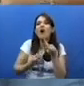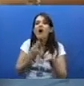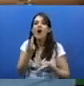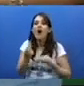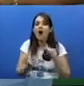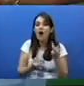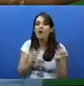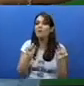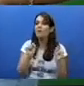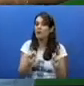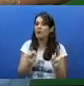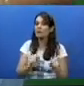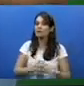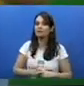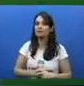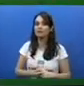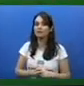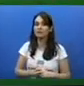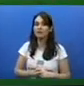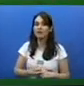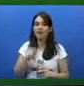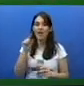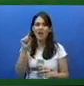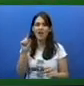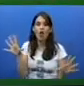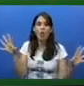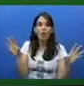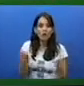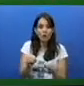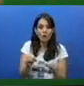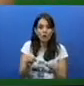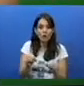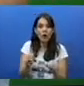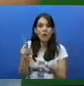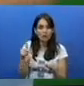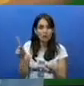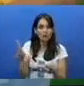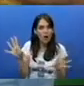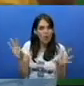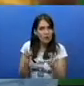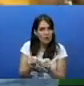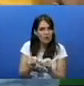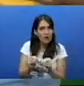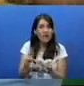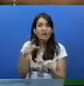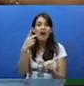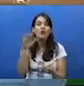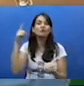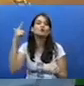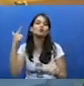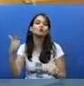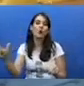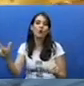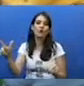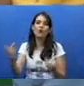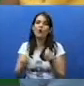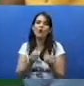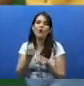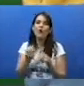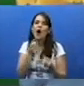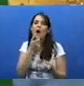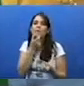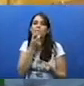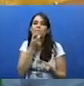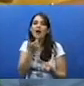Lembrando que eu fiz isso na aula de hoje. Eu recontei oralmente a historinha que nós havíamos trabalhado na aula